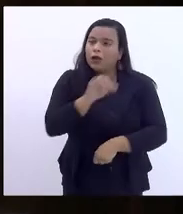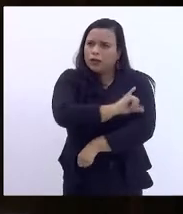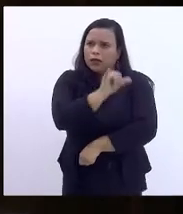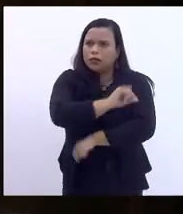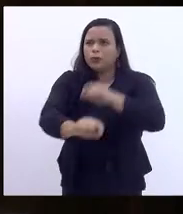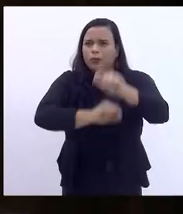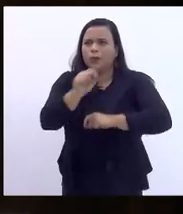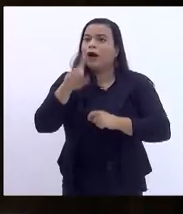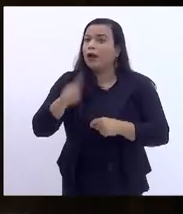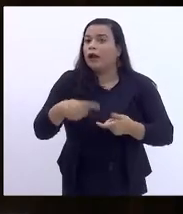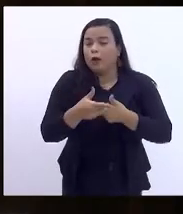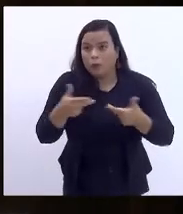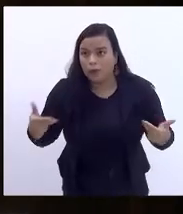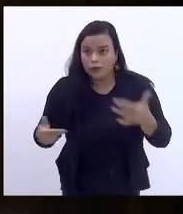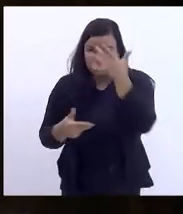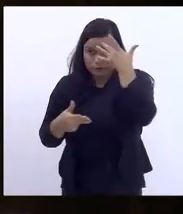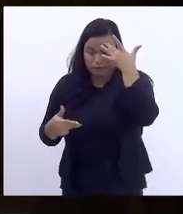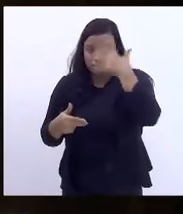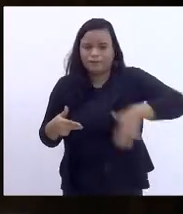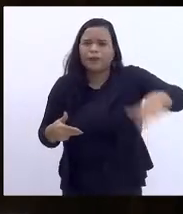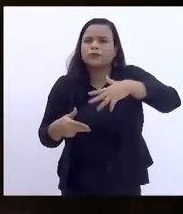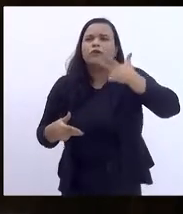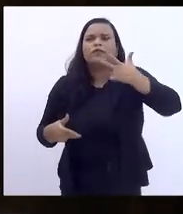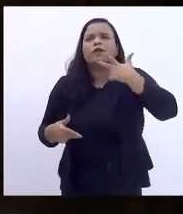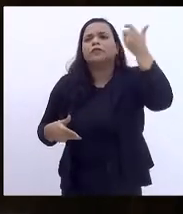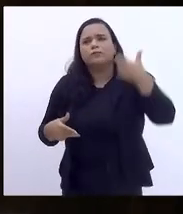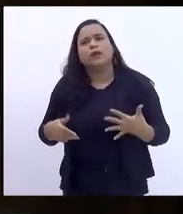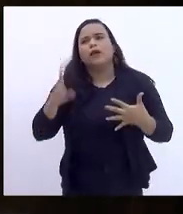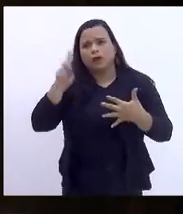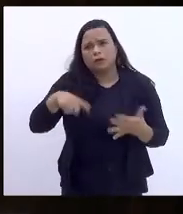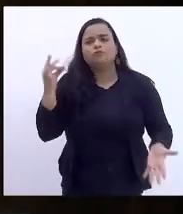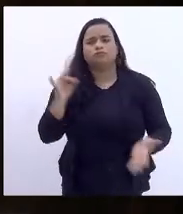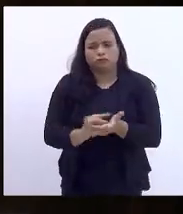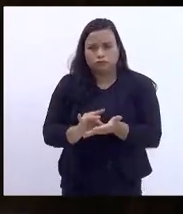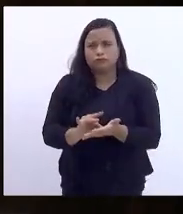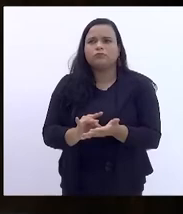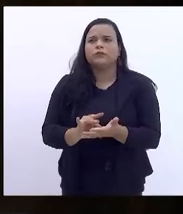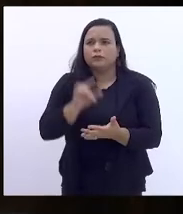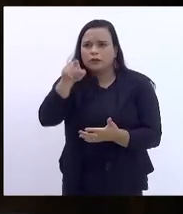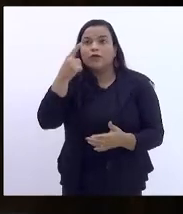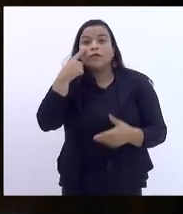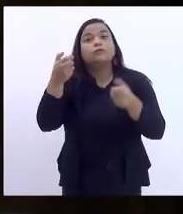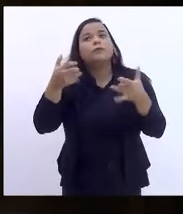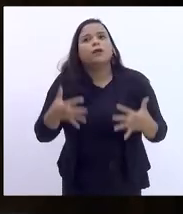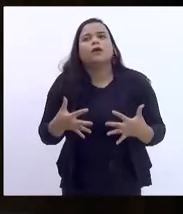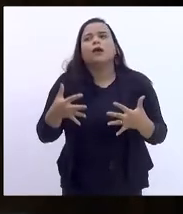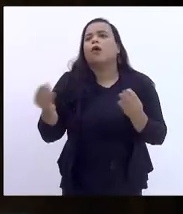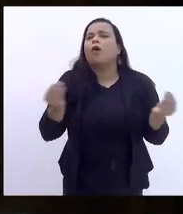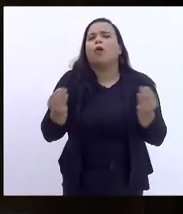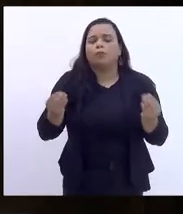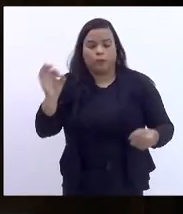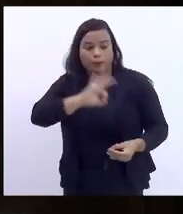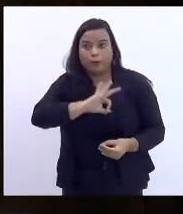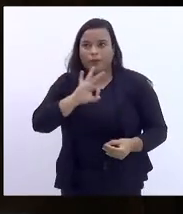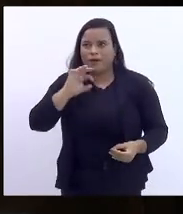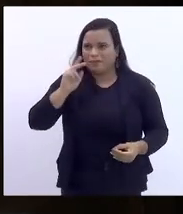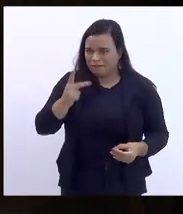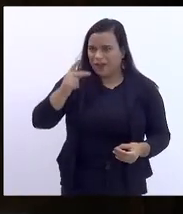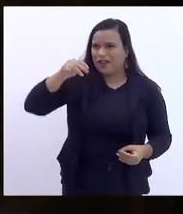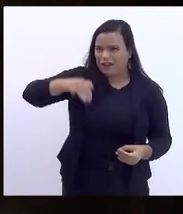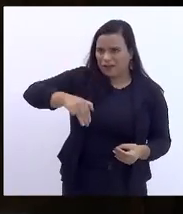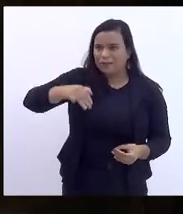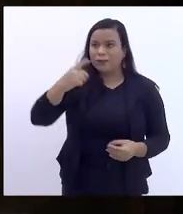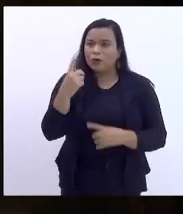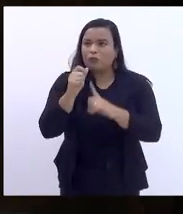São coisas que as pessoas estavam falando aqui que são verdadeira você ver como é que pode um policial militar há um